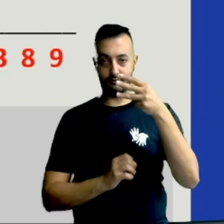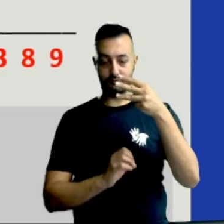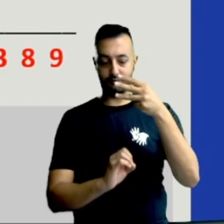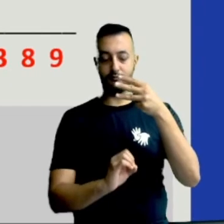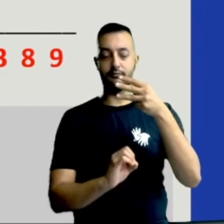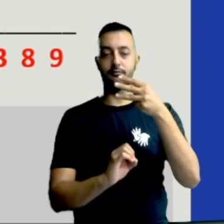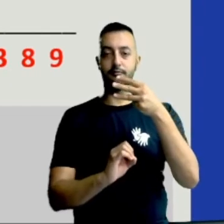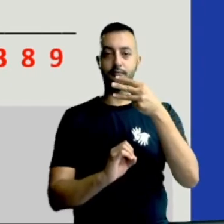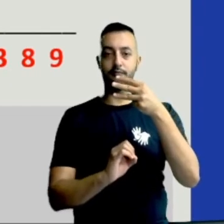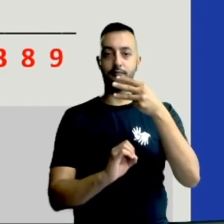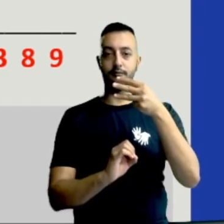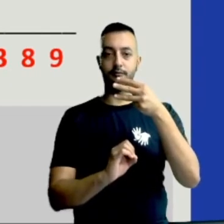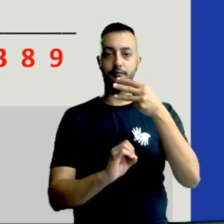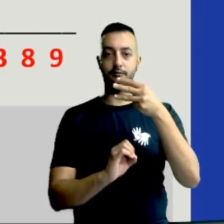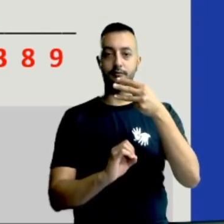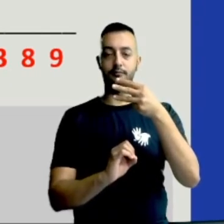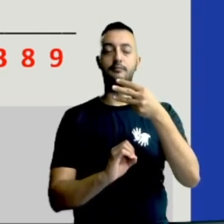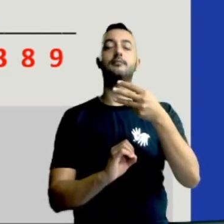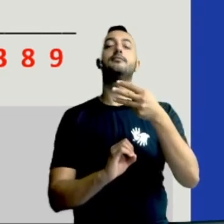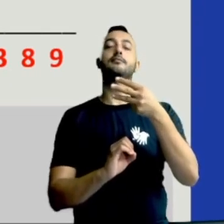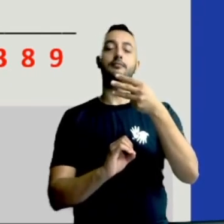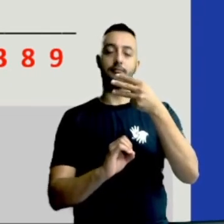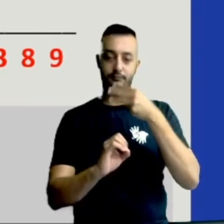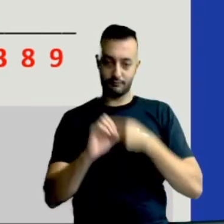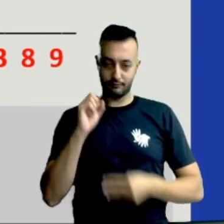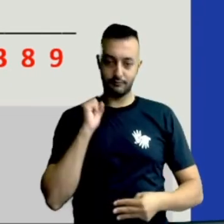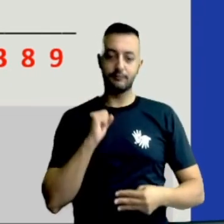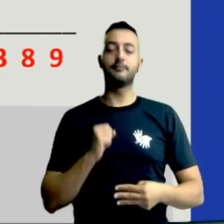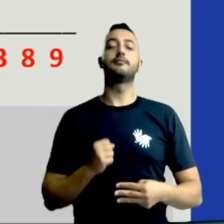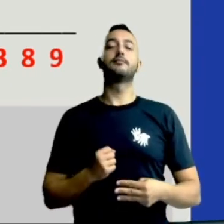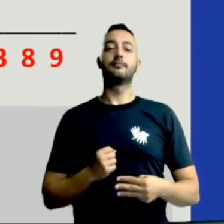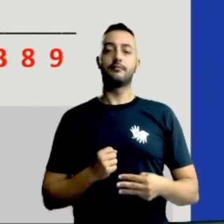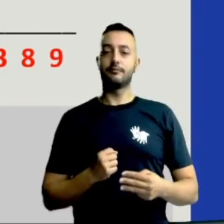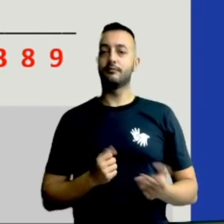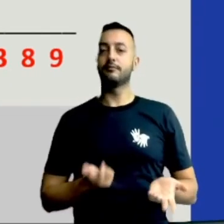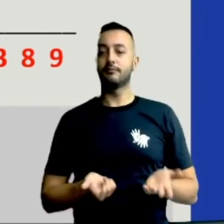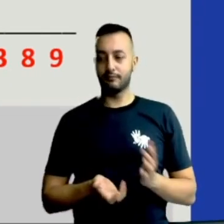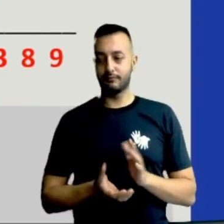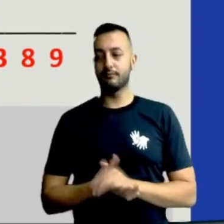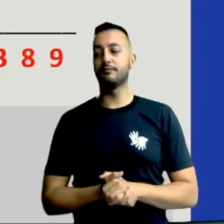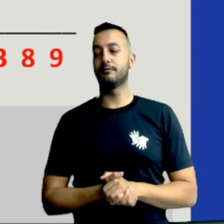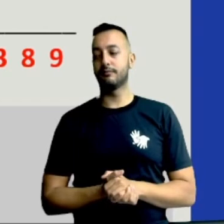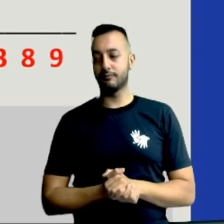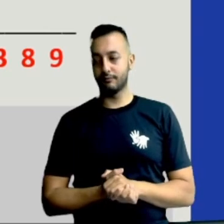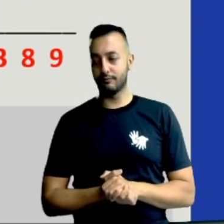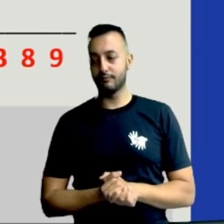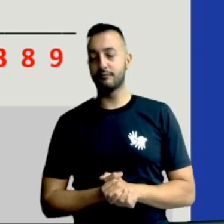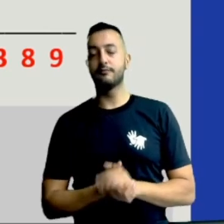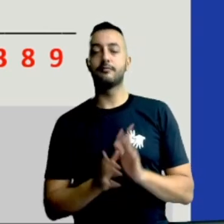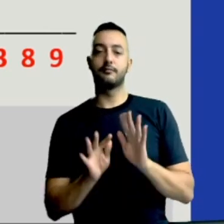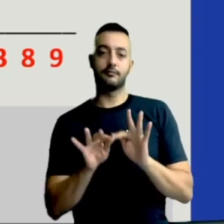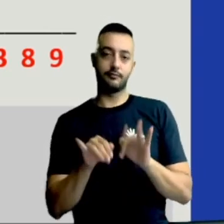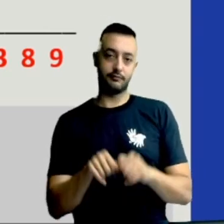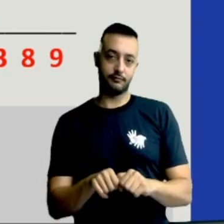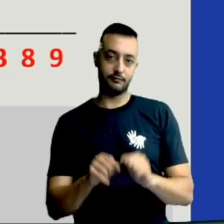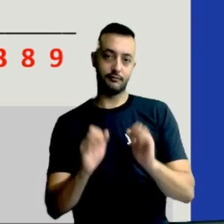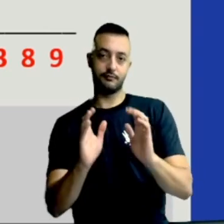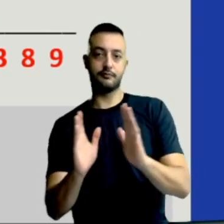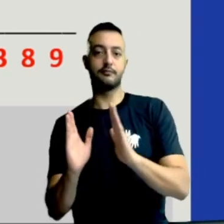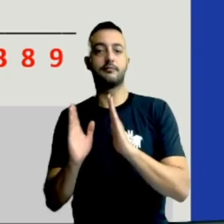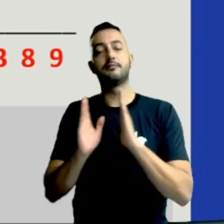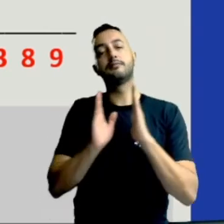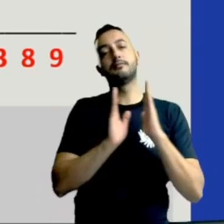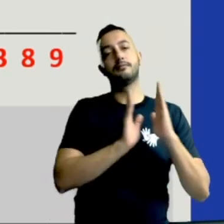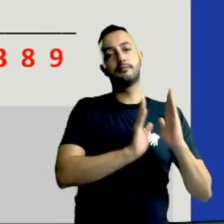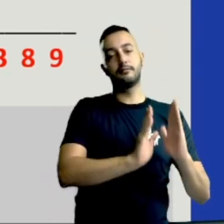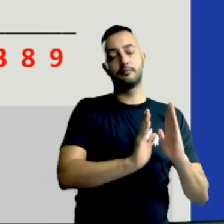3 menos 0. Continuo com 3, porque eu não tirei nada. E para finalizar, a